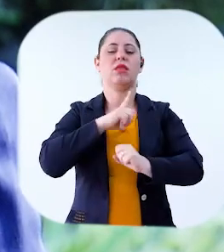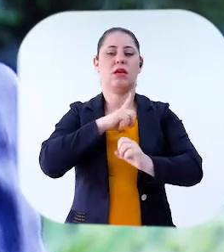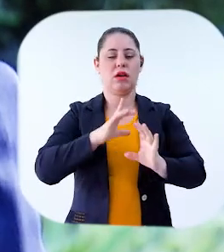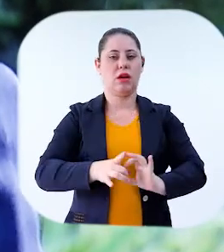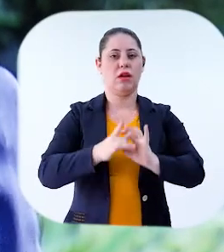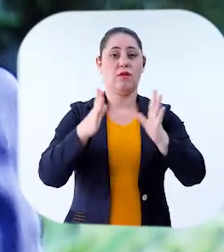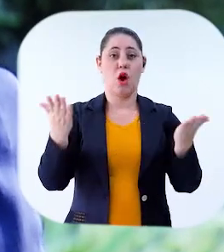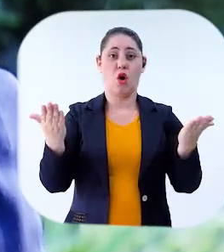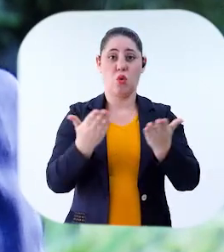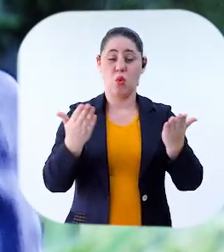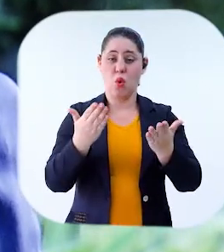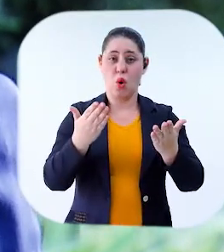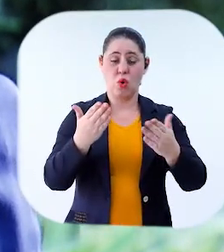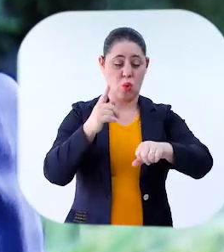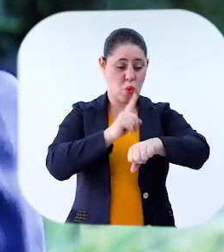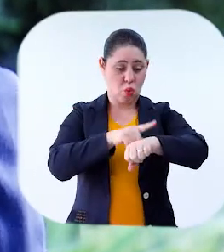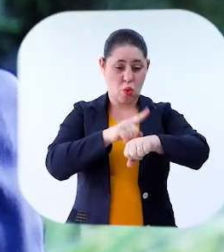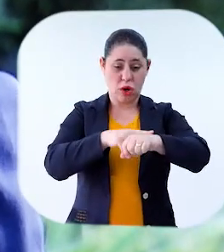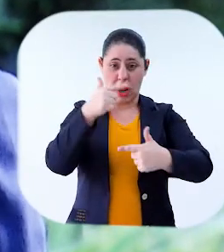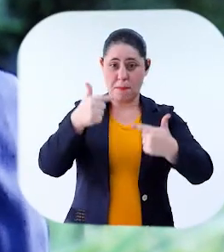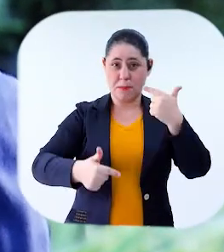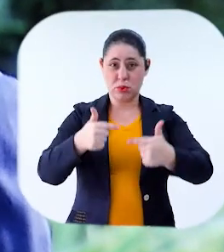horário político. Eu acho que agora o horário político